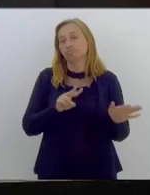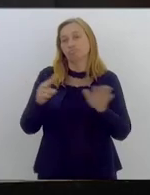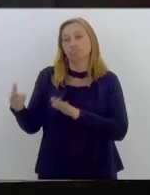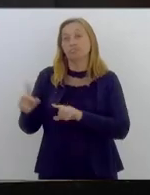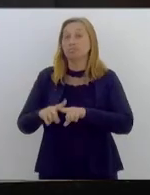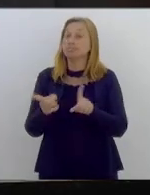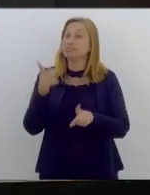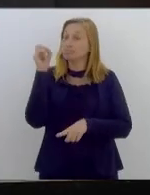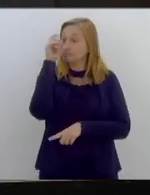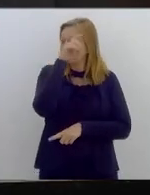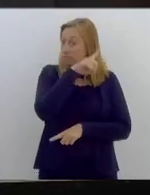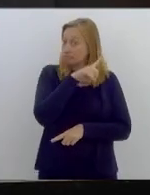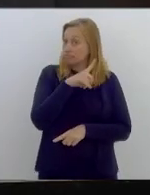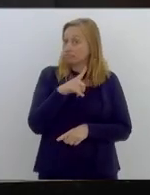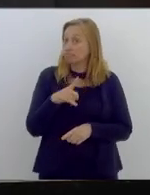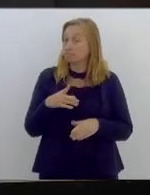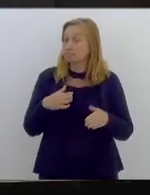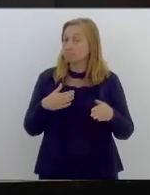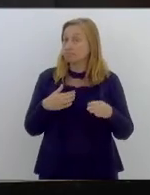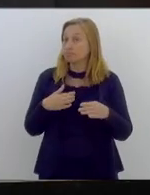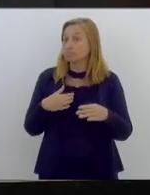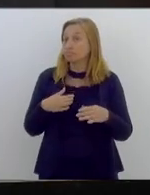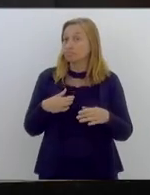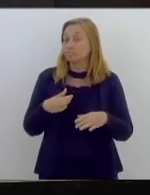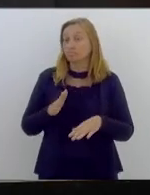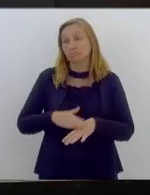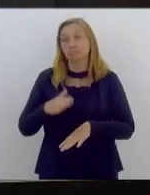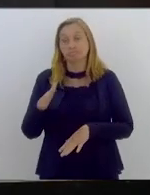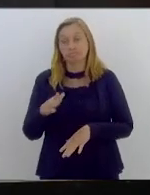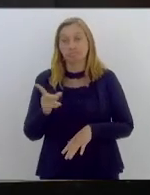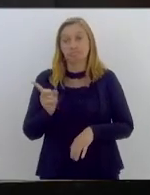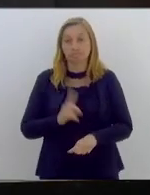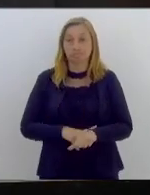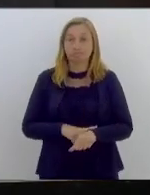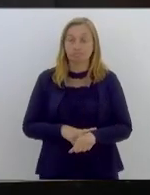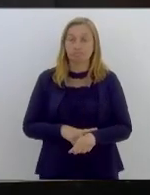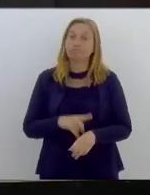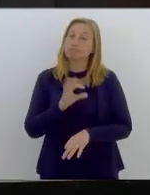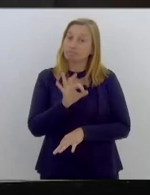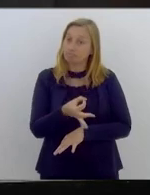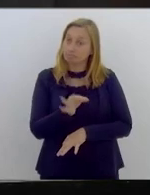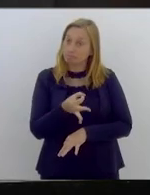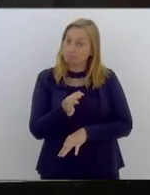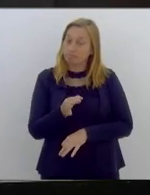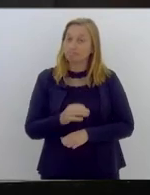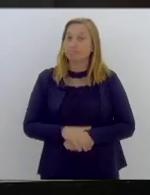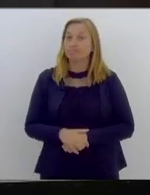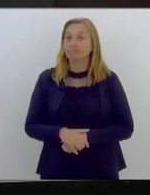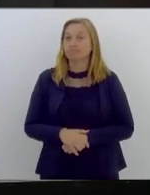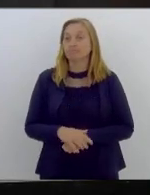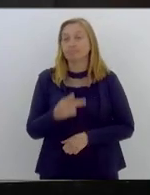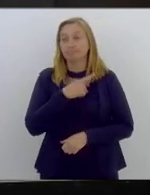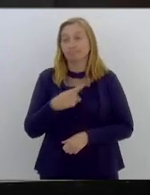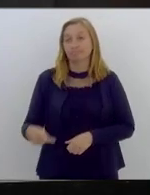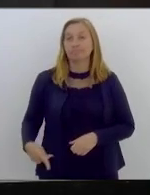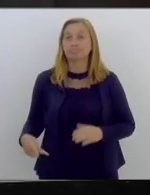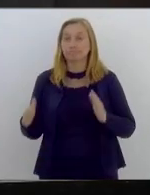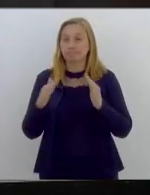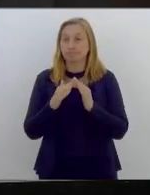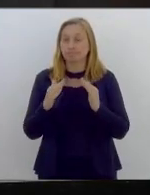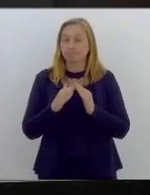fica difícil passar disso. Eventualmente, o presidente da